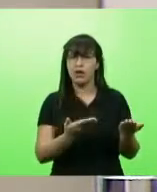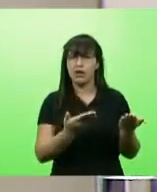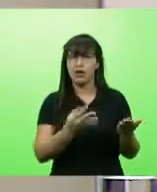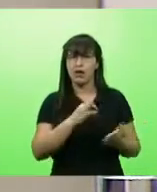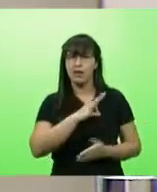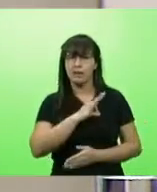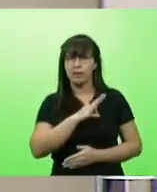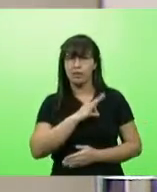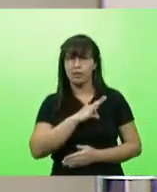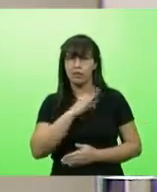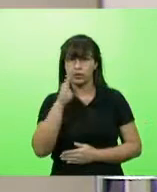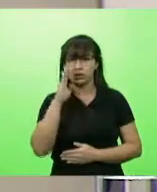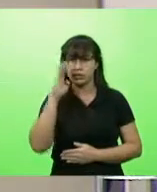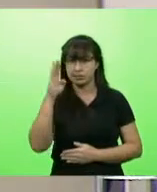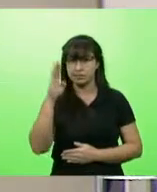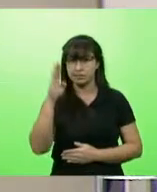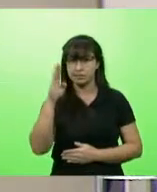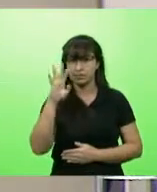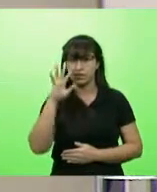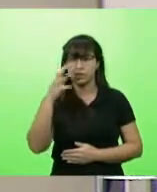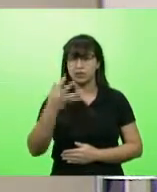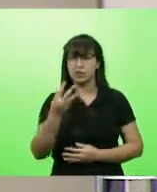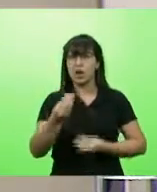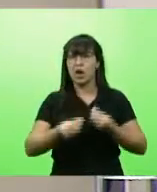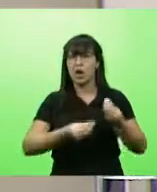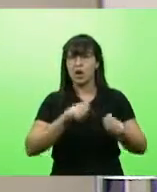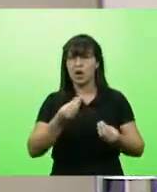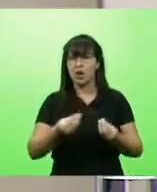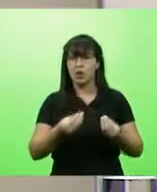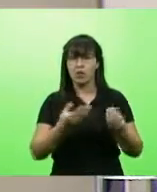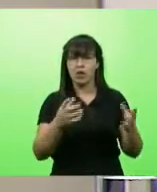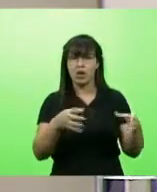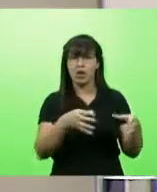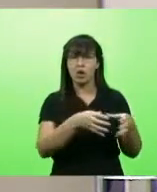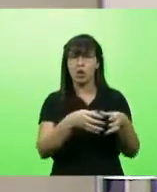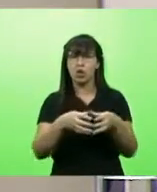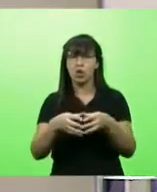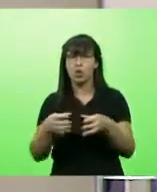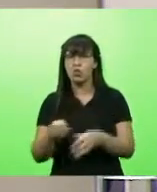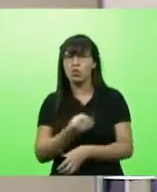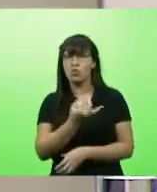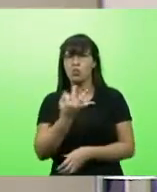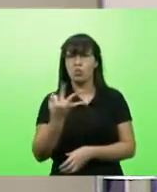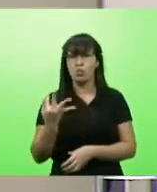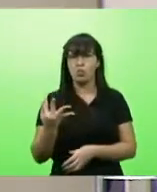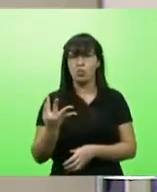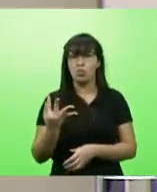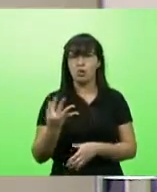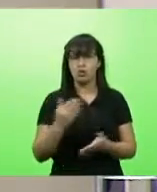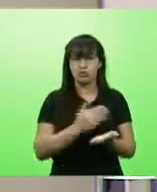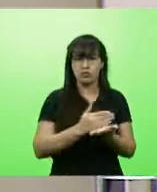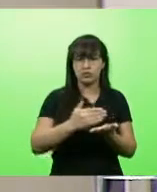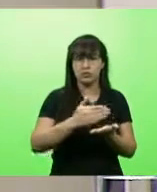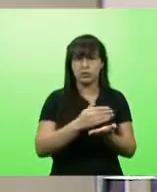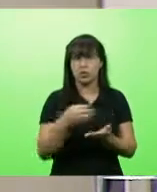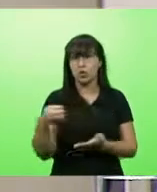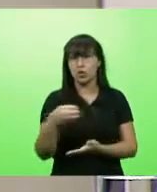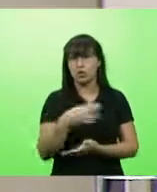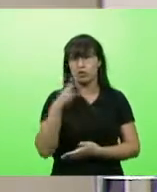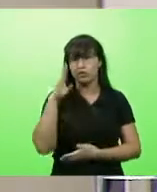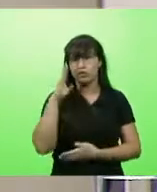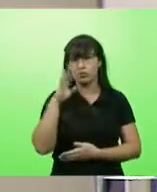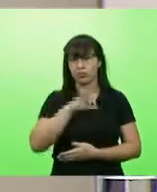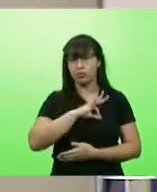Catarina para chegar ao resultado vagas que cada município terá na distribuição de novos soldados nomeados. Em